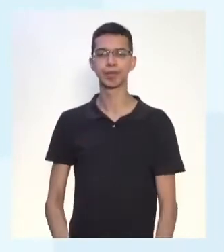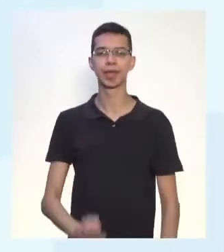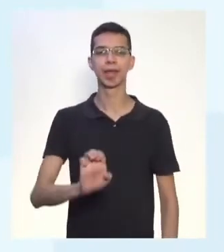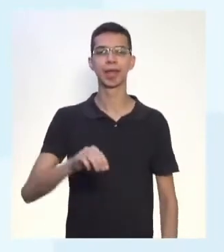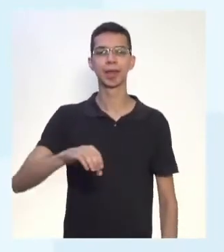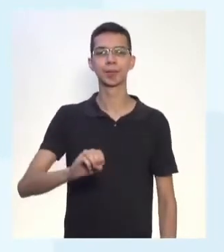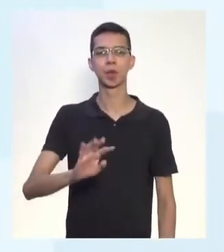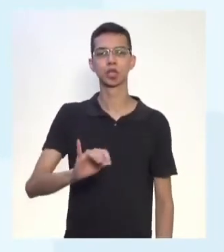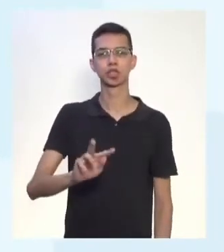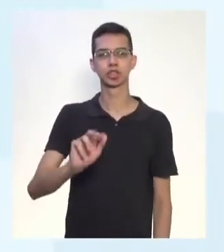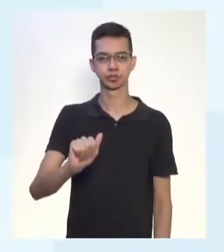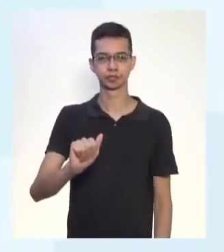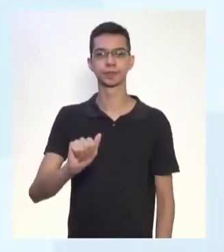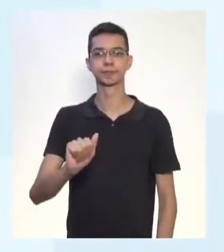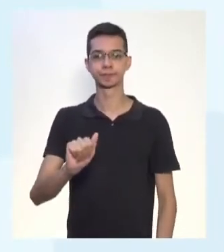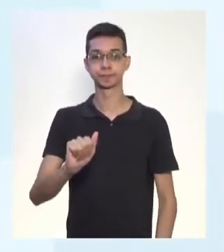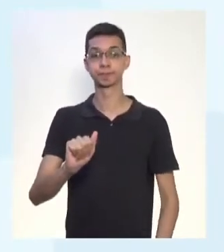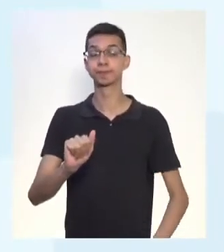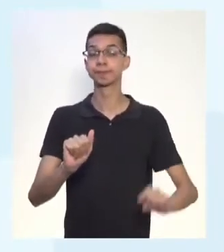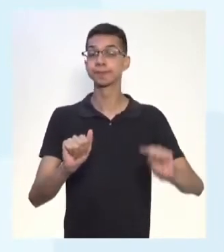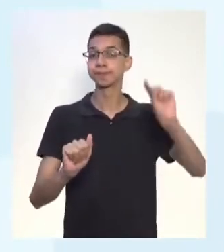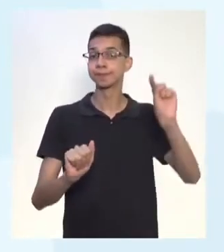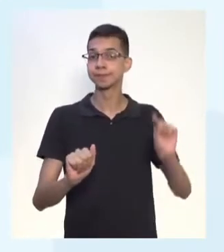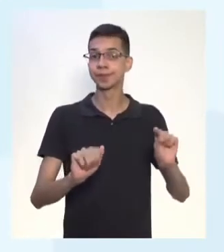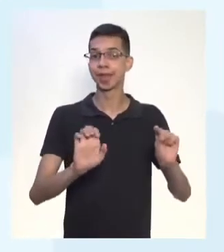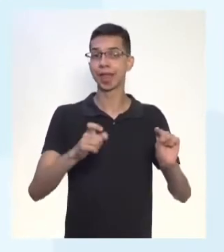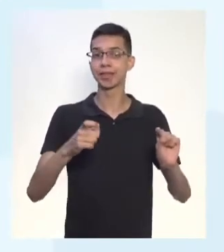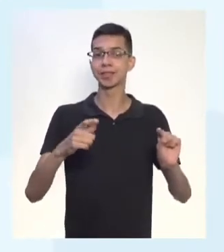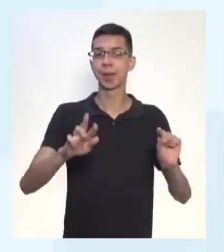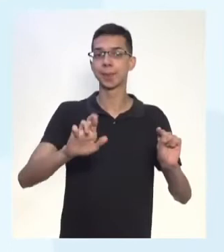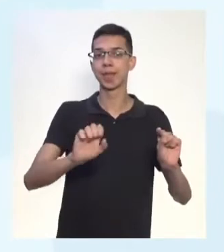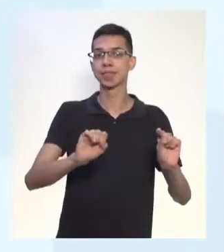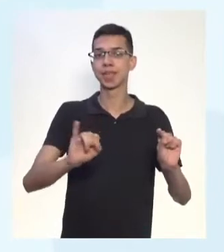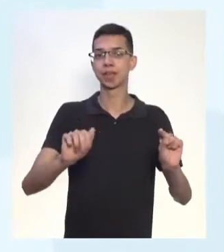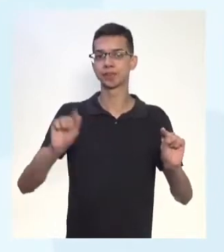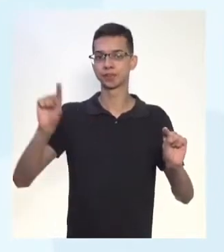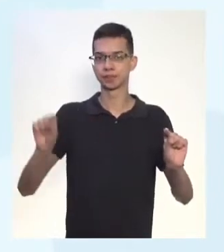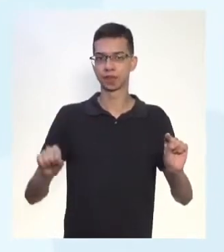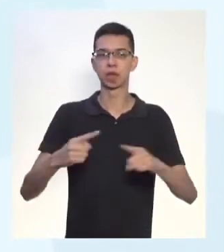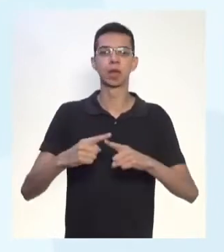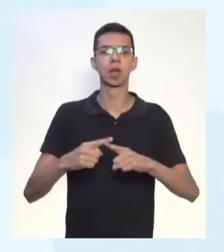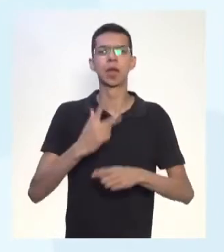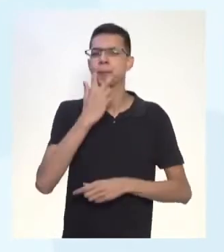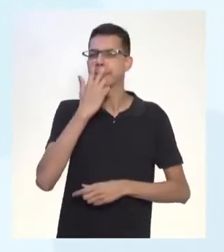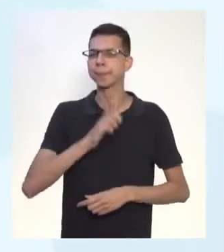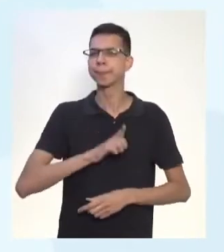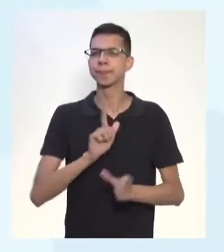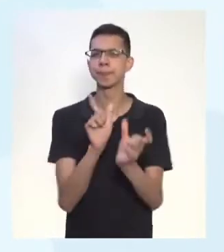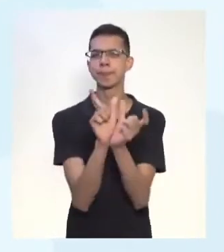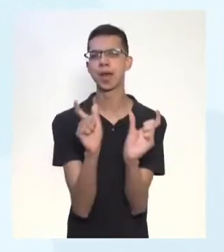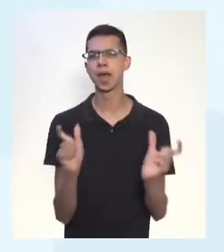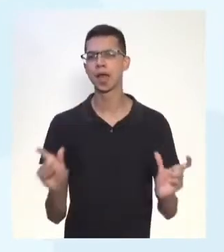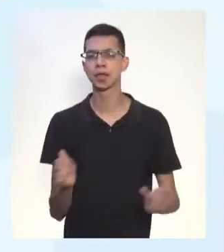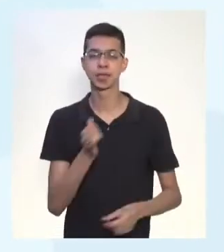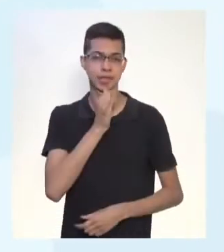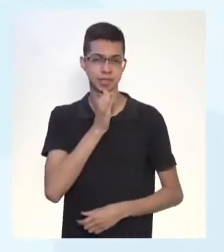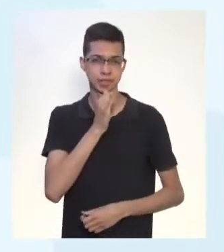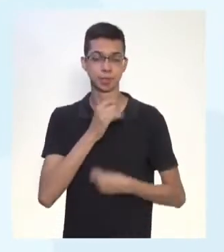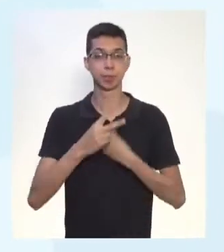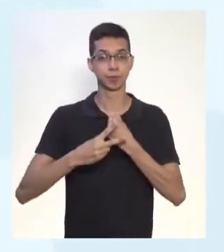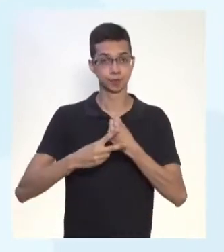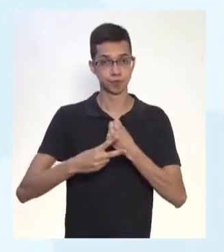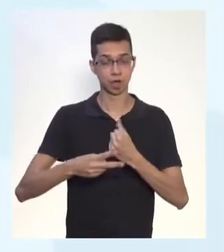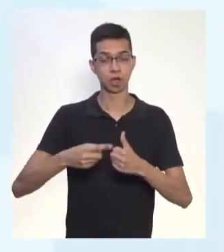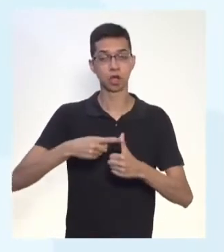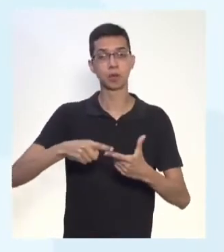expressiva, é centrada no emissor e revela-se em algumas marcas gramaticais. Por exemplo, verbos,